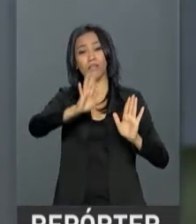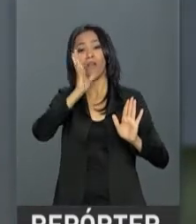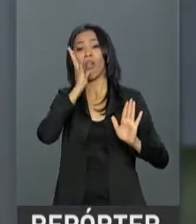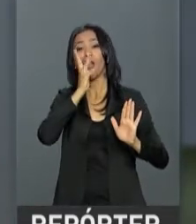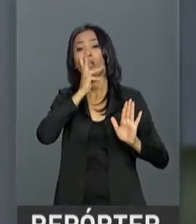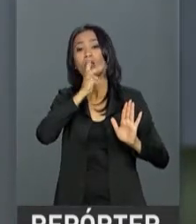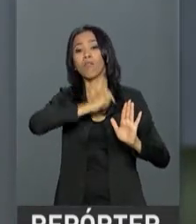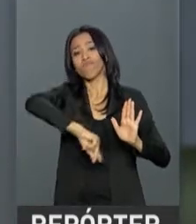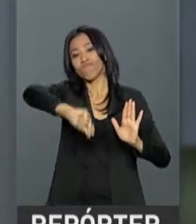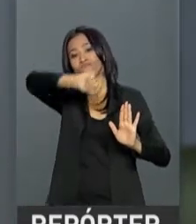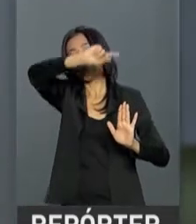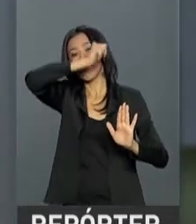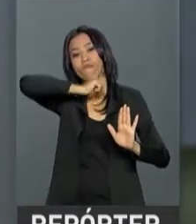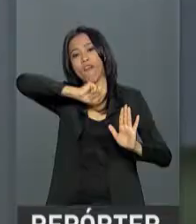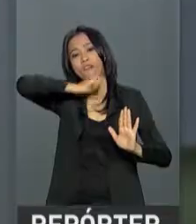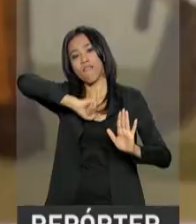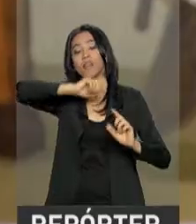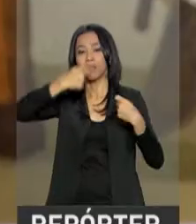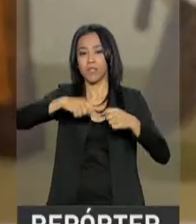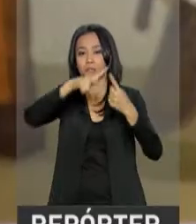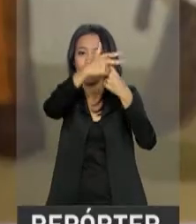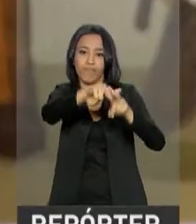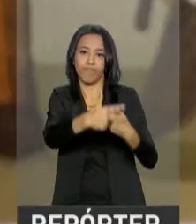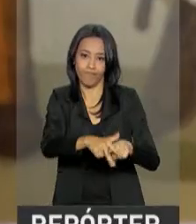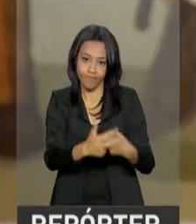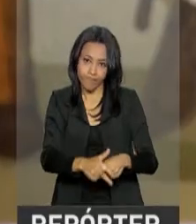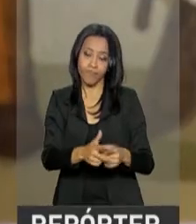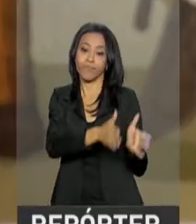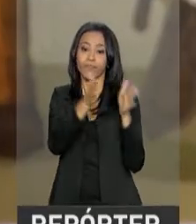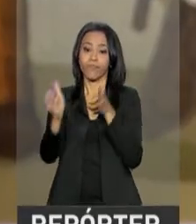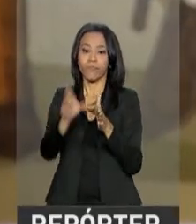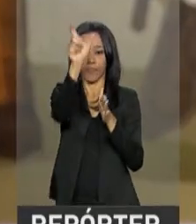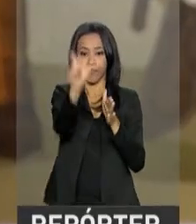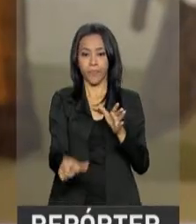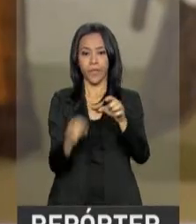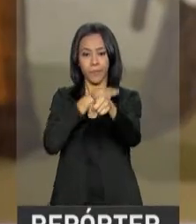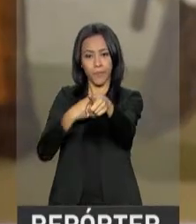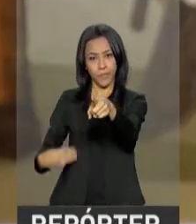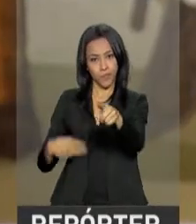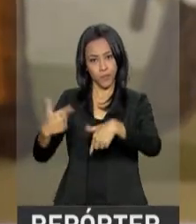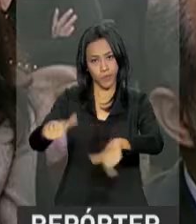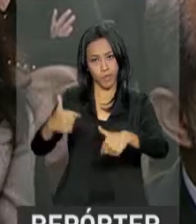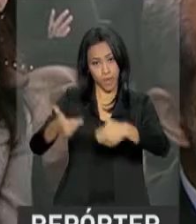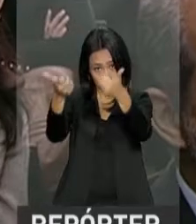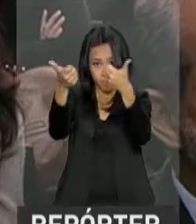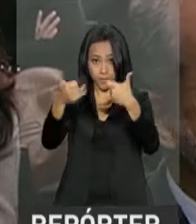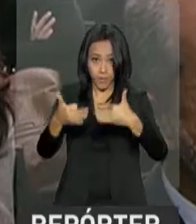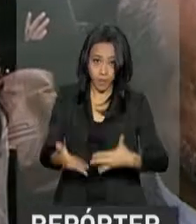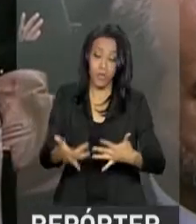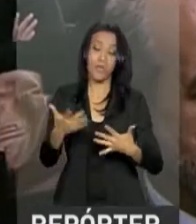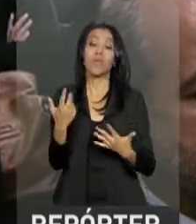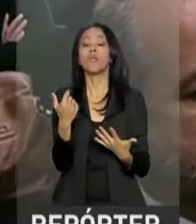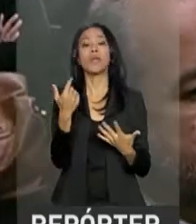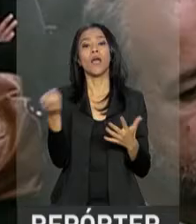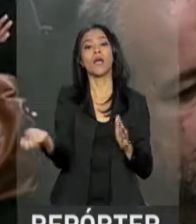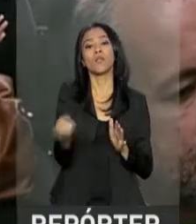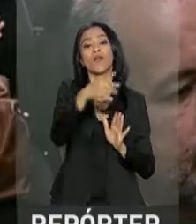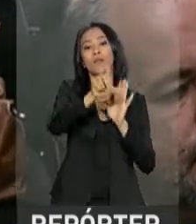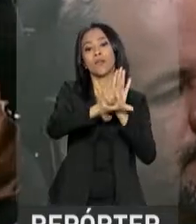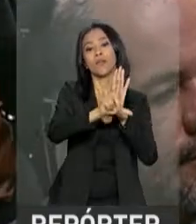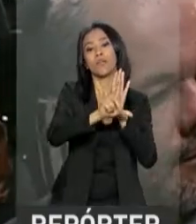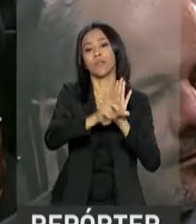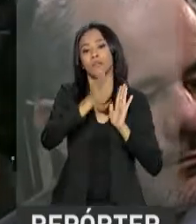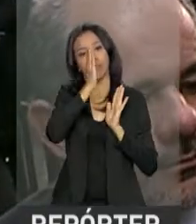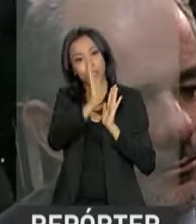que precisavam dessa modernização para o ministro do trabalho a modernização das leis trabalhistas já está